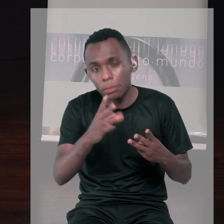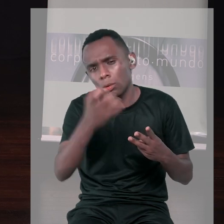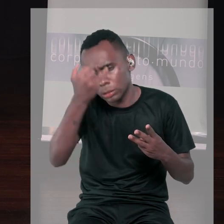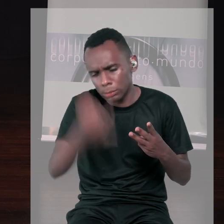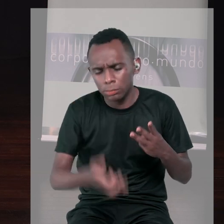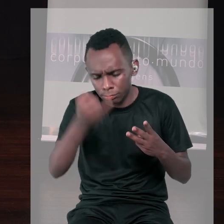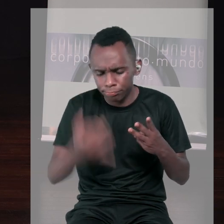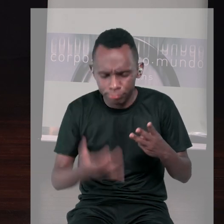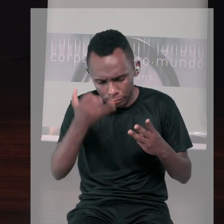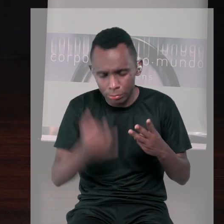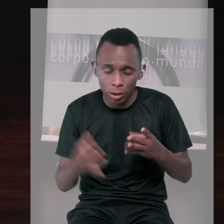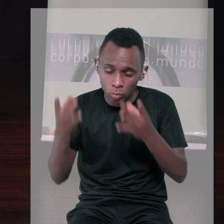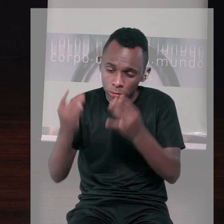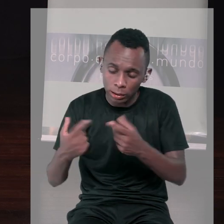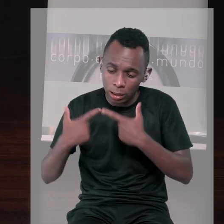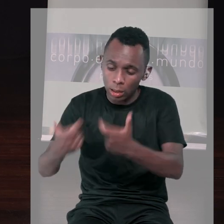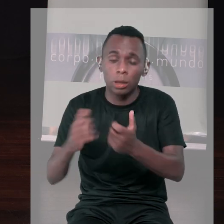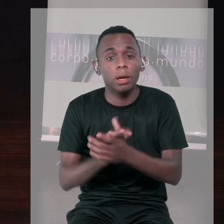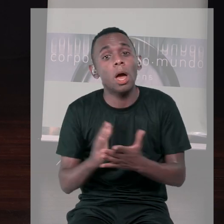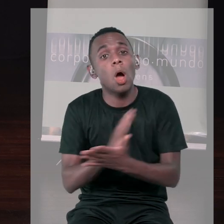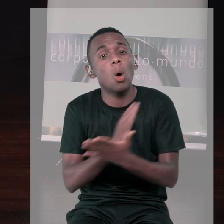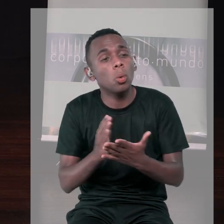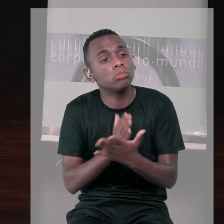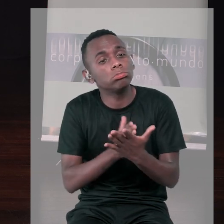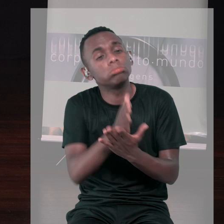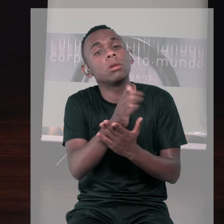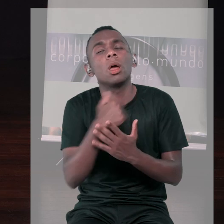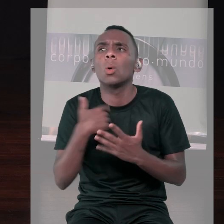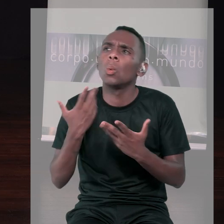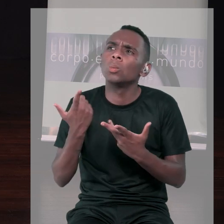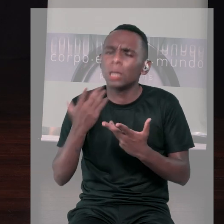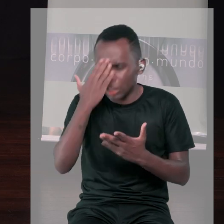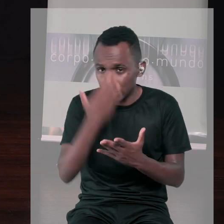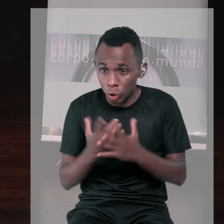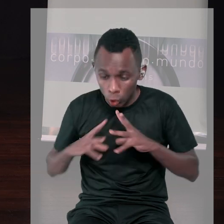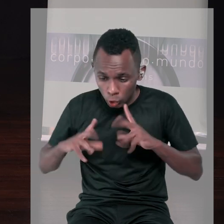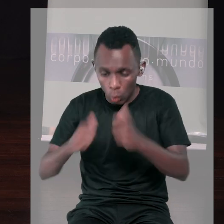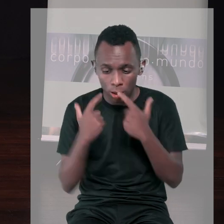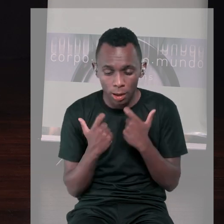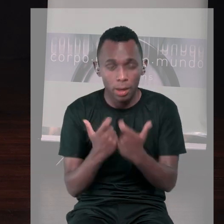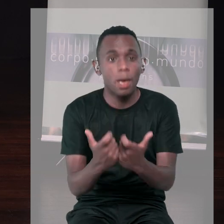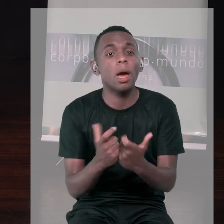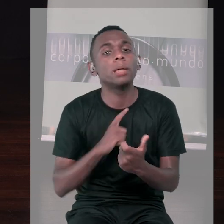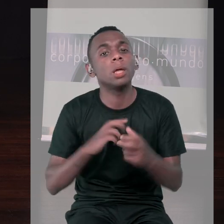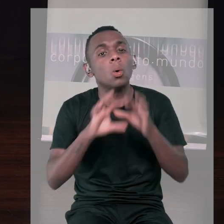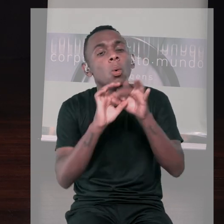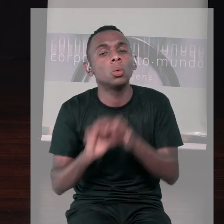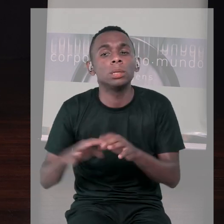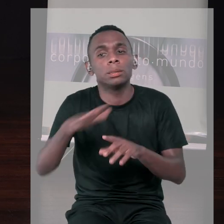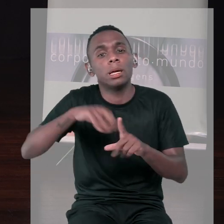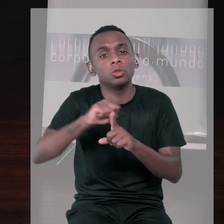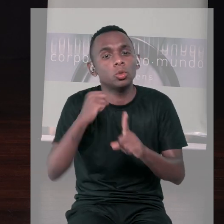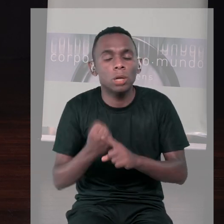tempo, à luz dos autores, eu assumo que toda a guerra está referida a um contexto social, político e